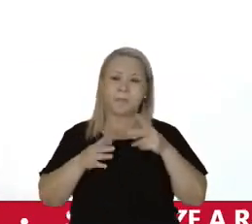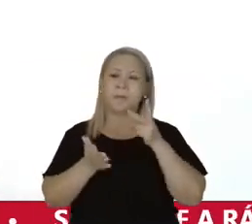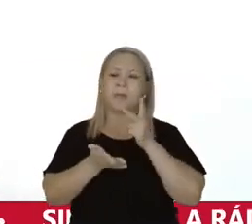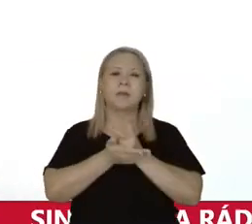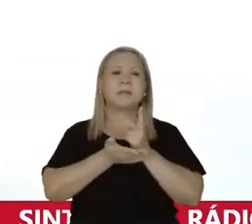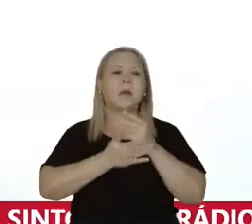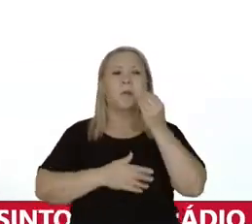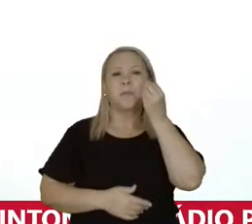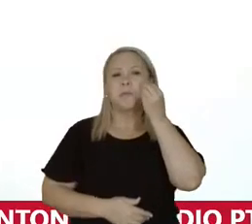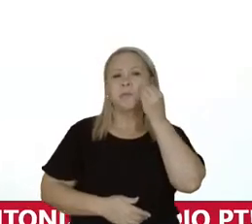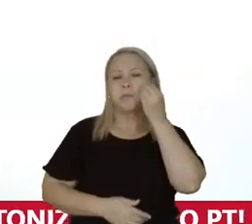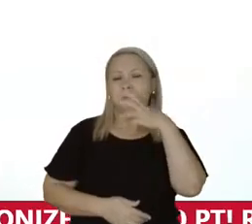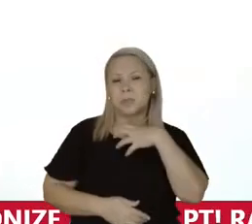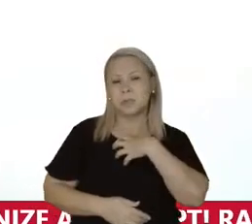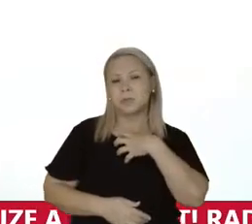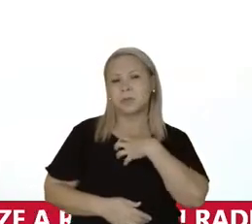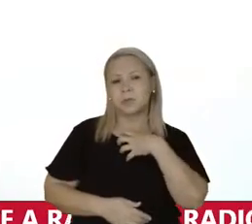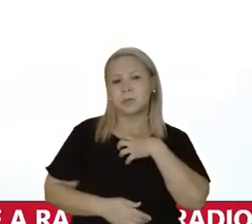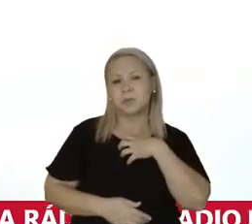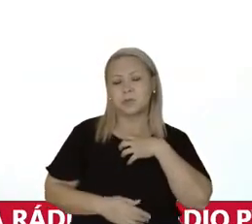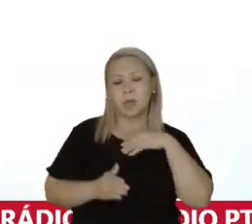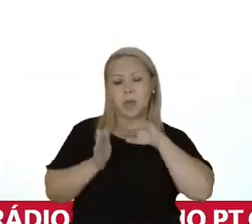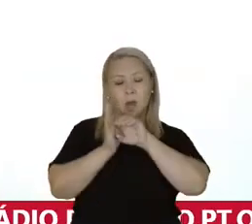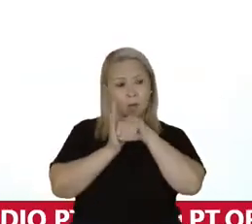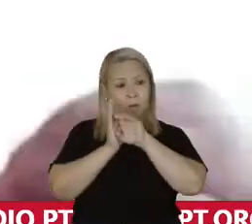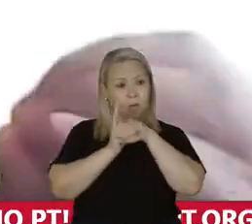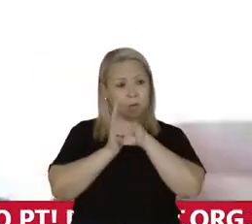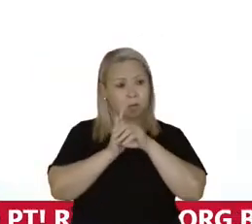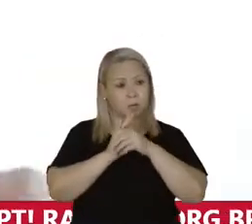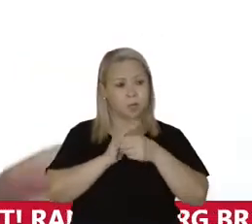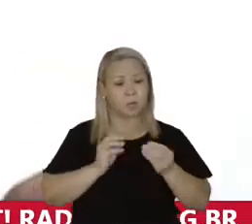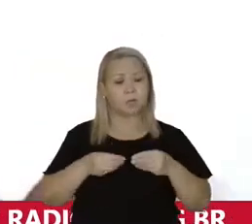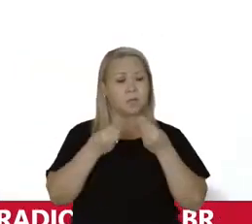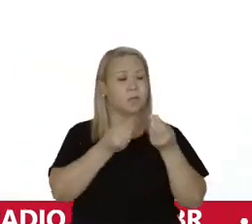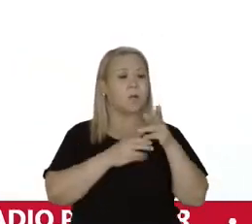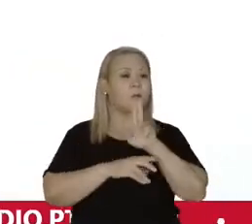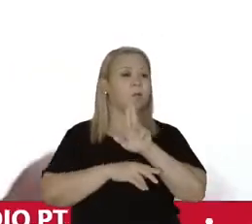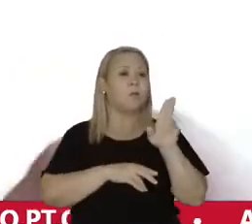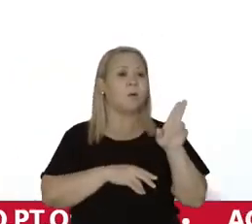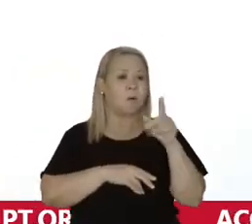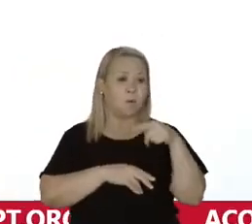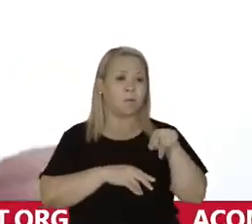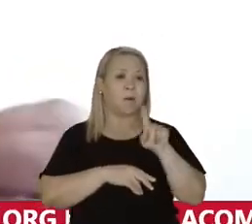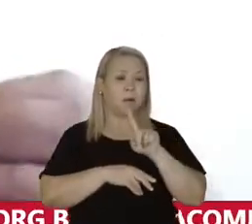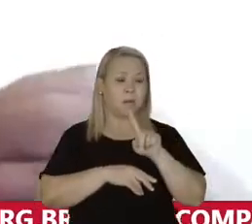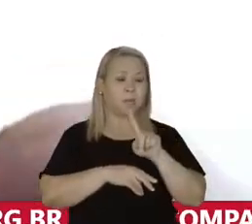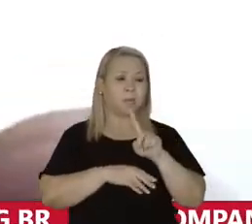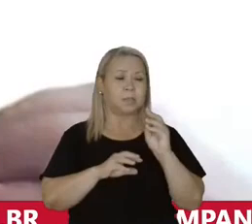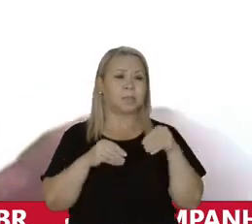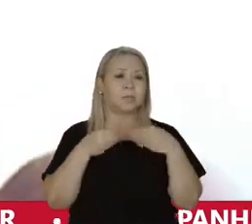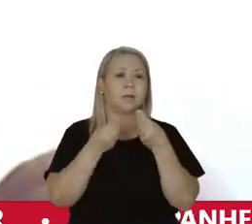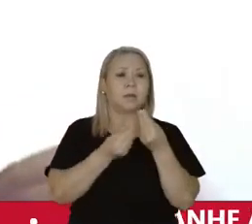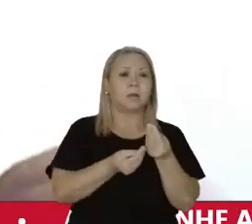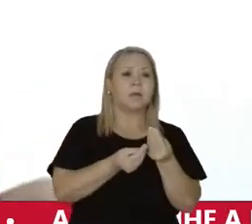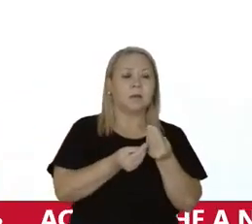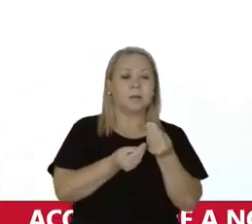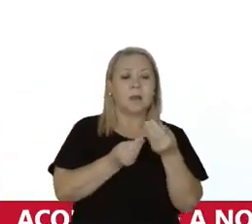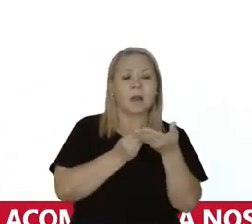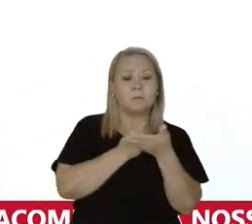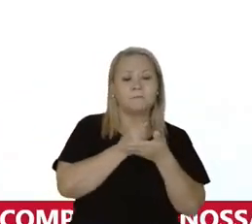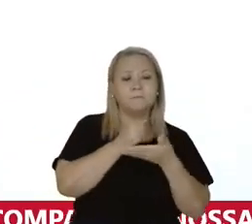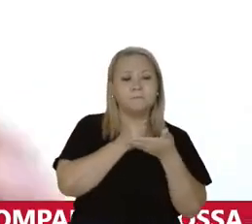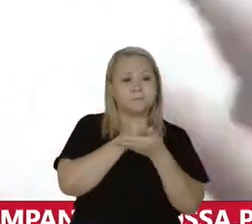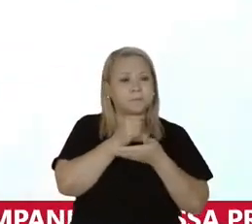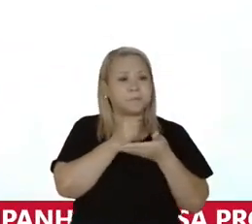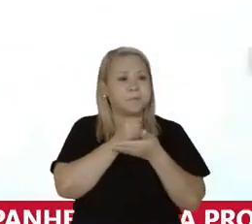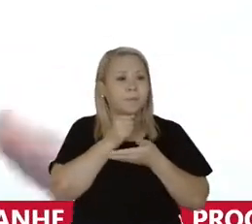tenta, de alguma forma, conceituar isso, ou dar alguma, não sei se conceituar é a palavra correta, mas dar algum nível